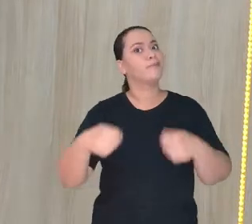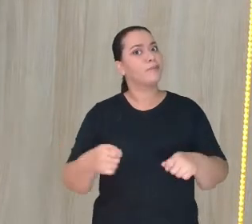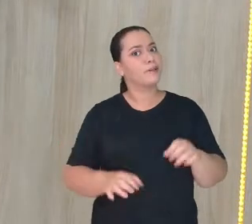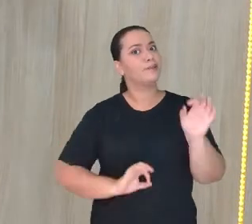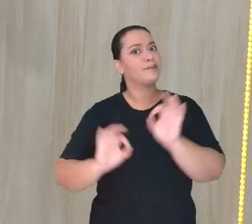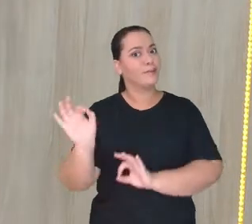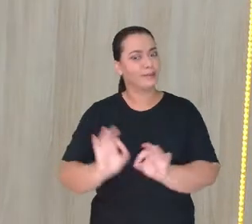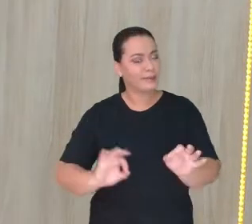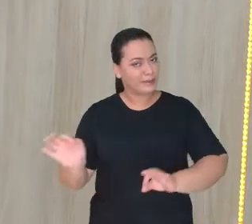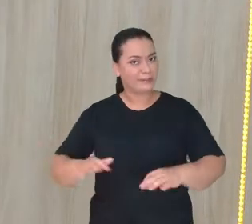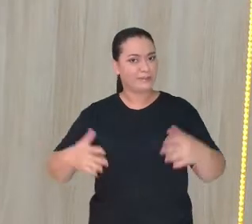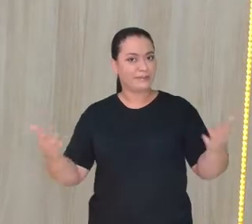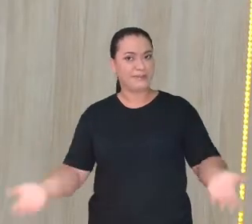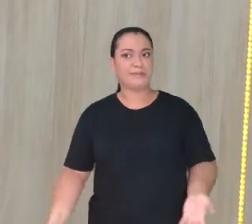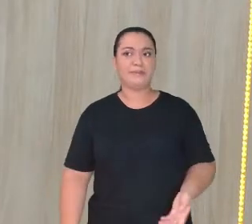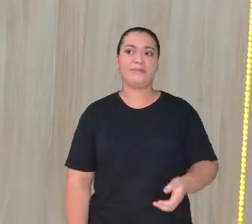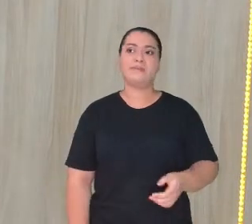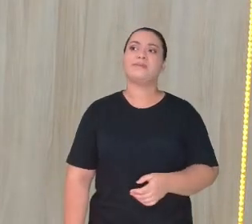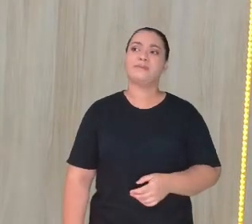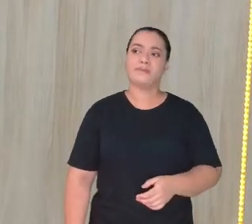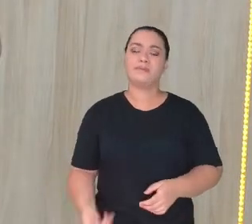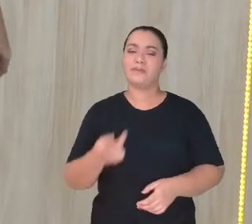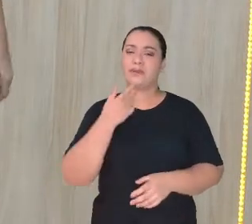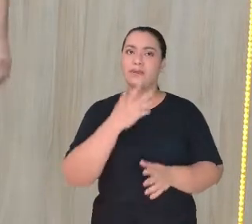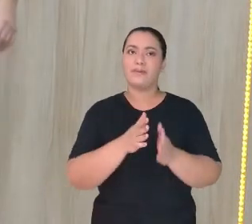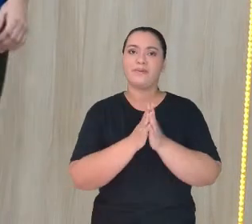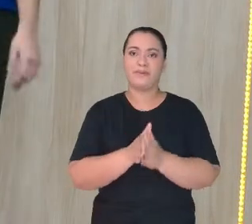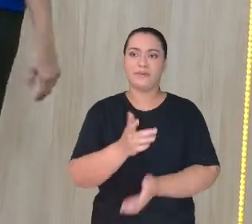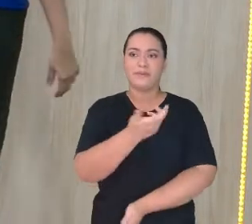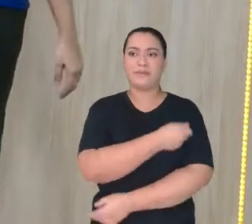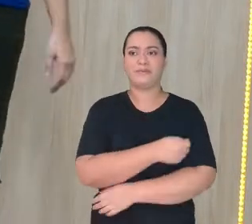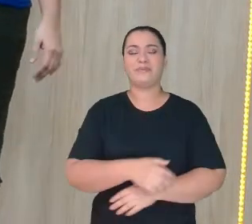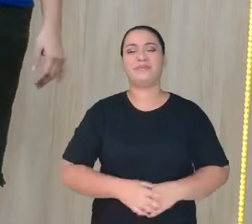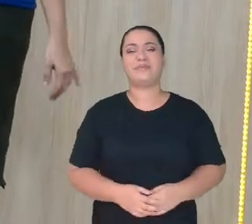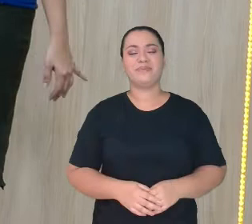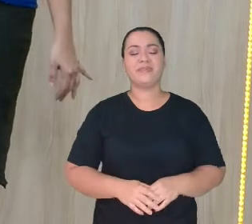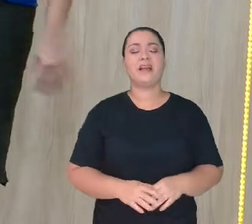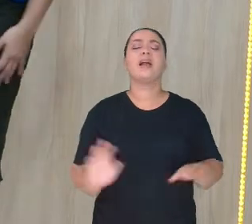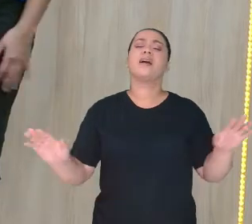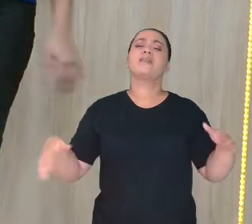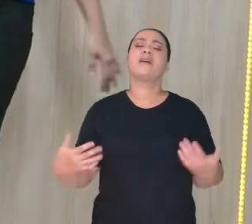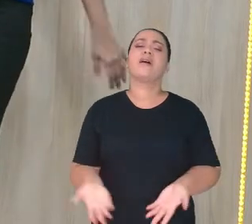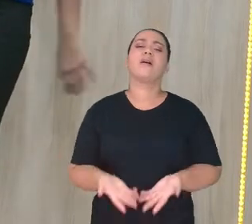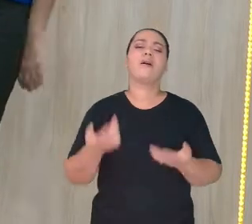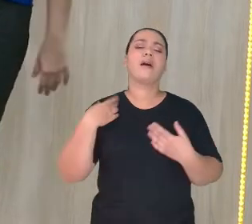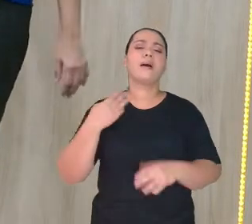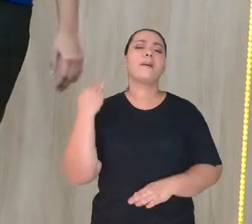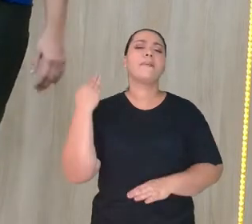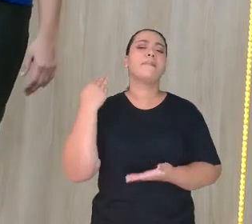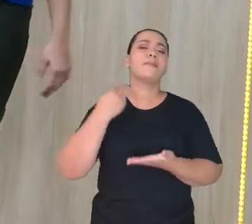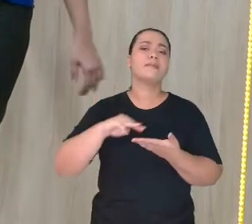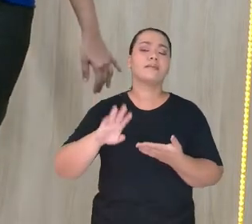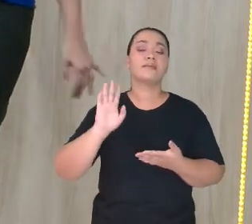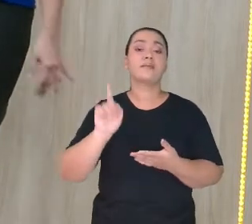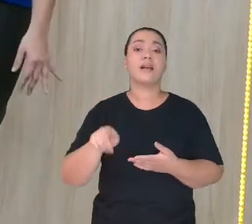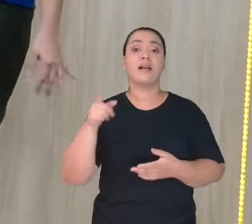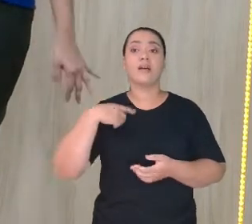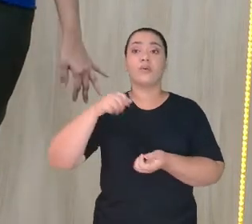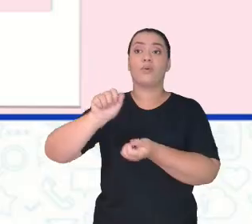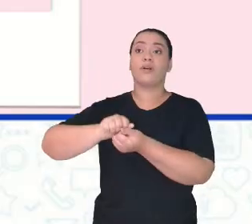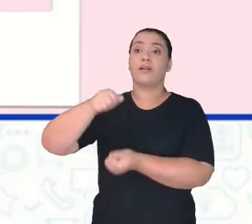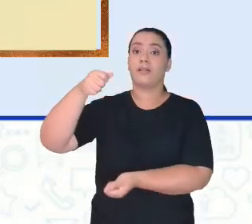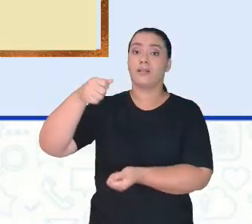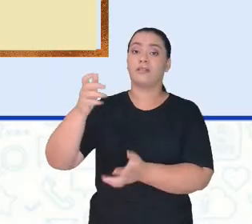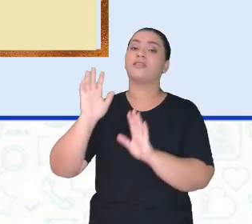de reforço chegando para a gente. por favor. E aí, qual é a mensagem do cartaz? Aqui a gente já fez